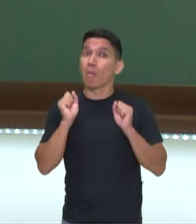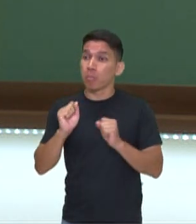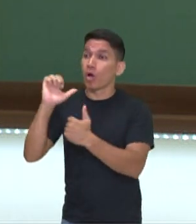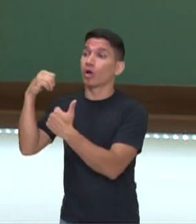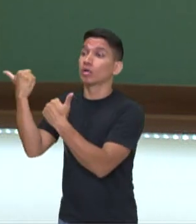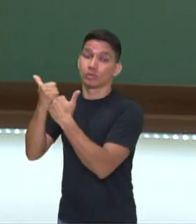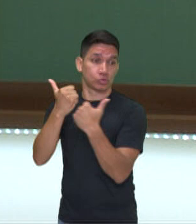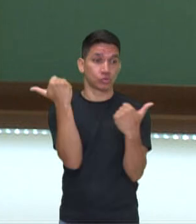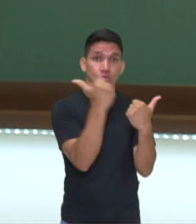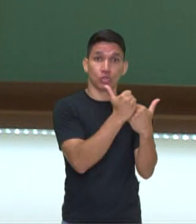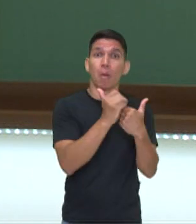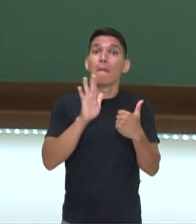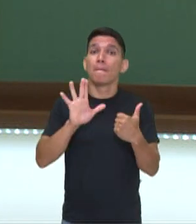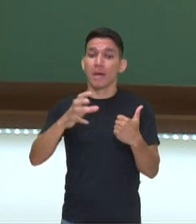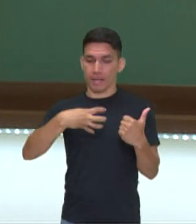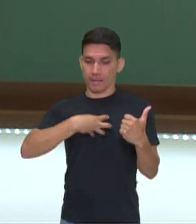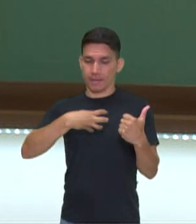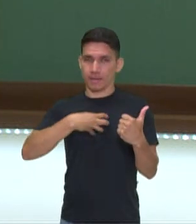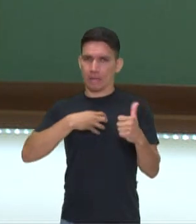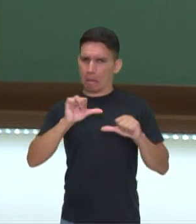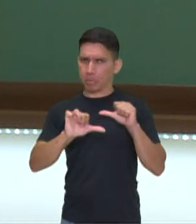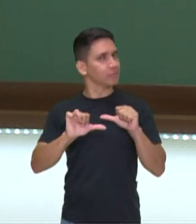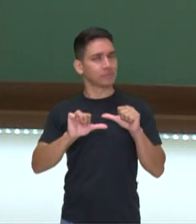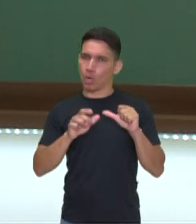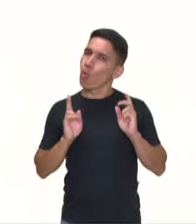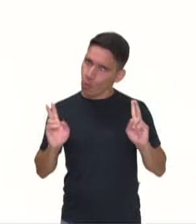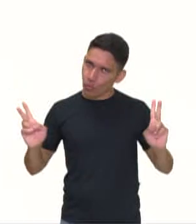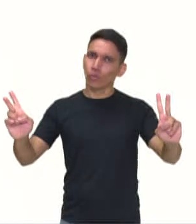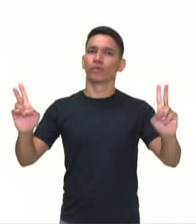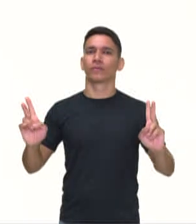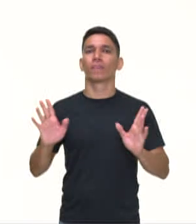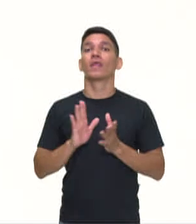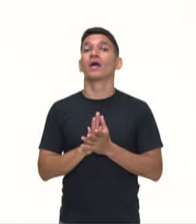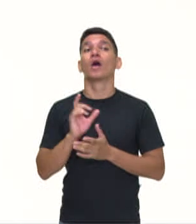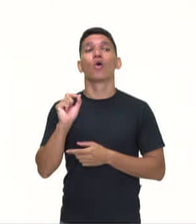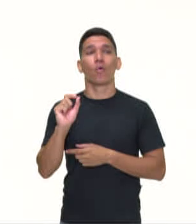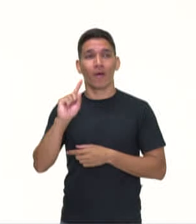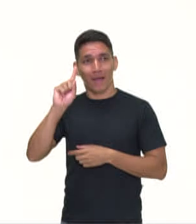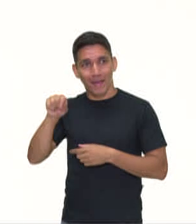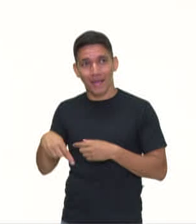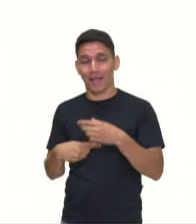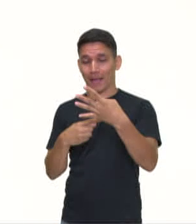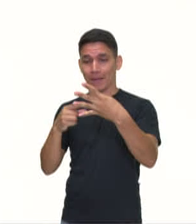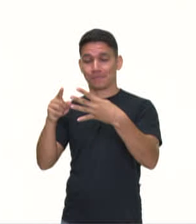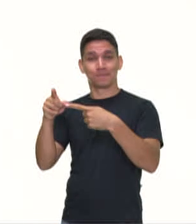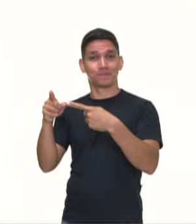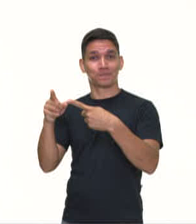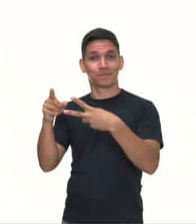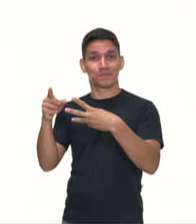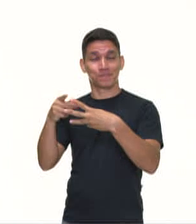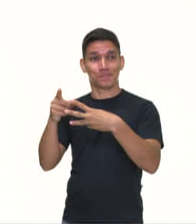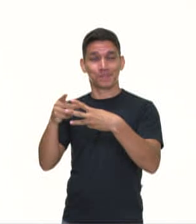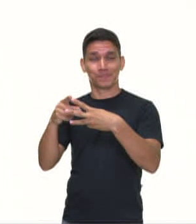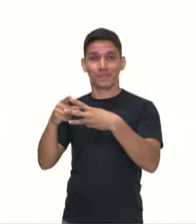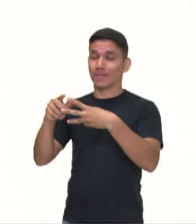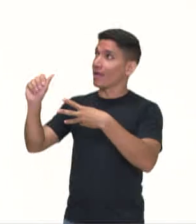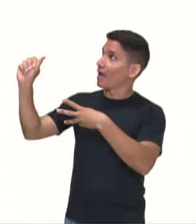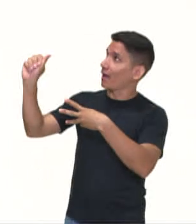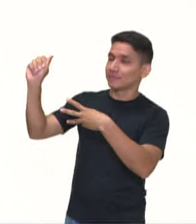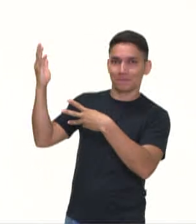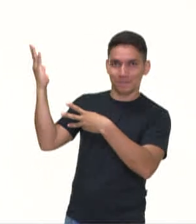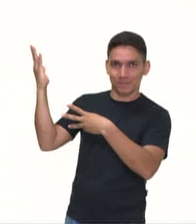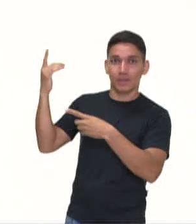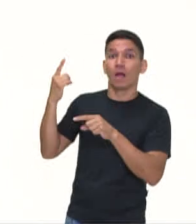substituí-las sem mudar sentido de frase por besides e like. Então ficaria, eles querem um teste